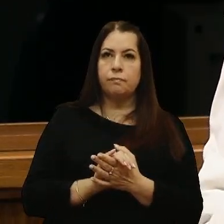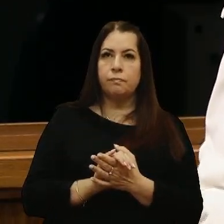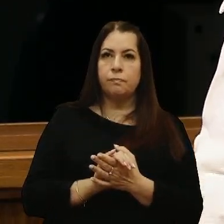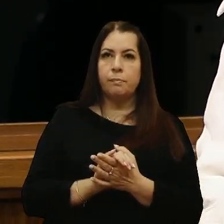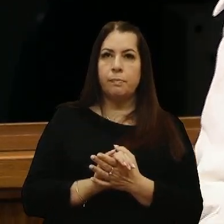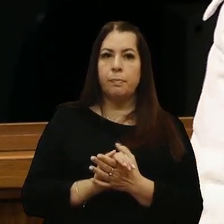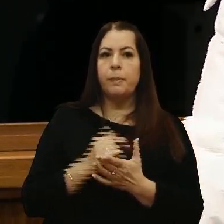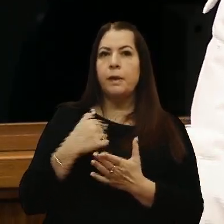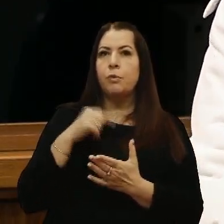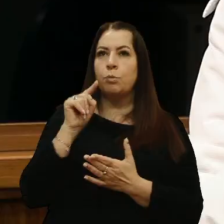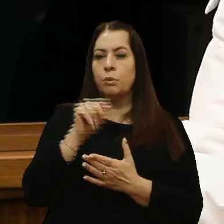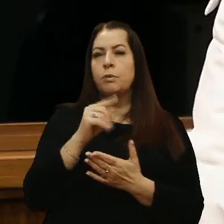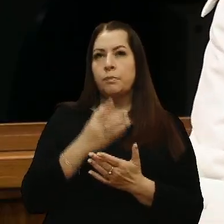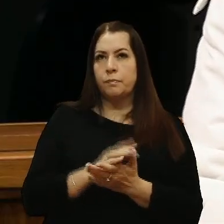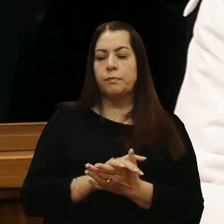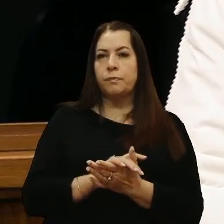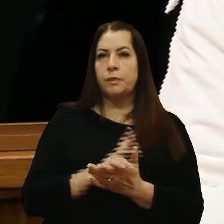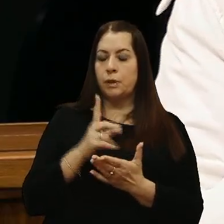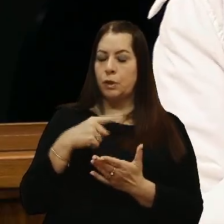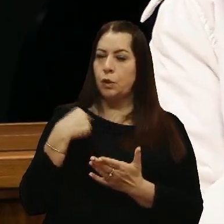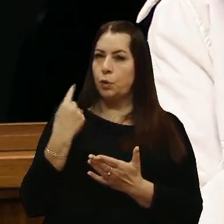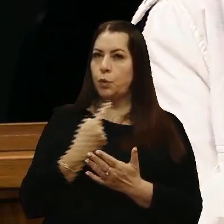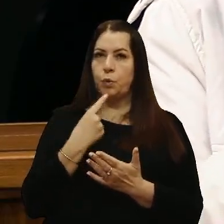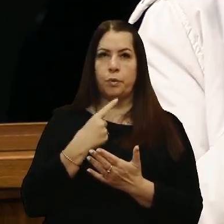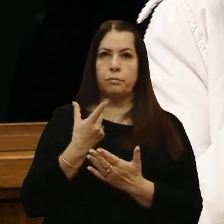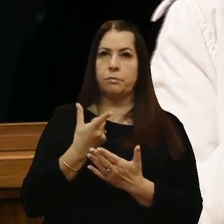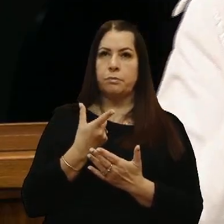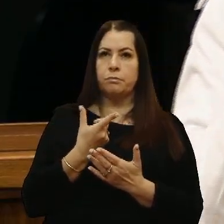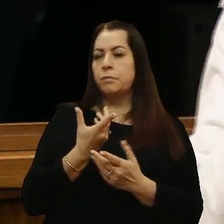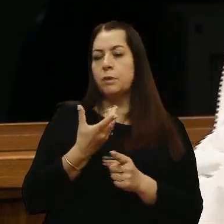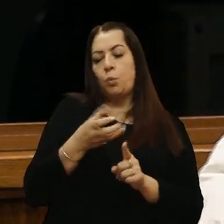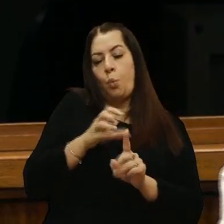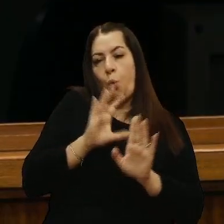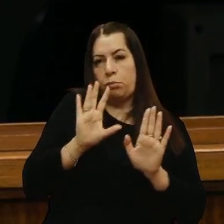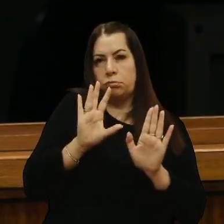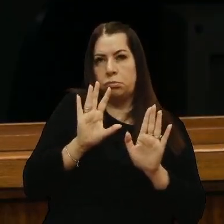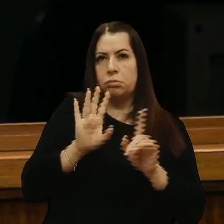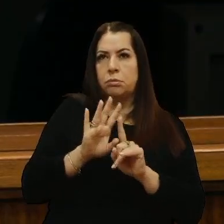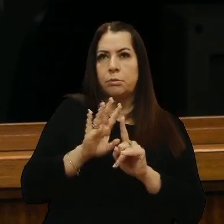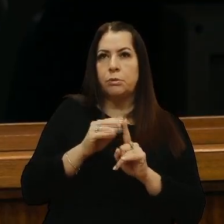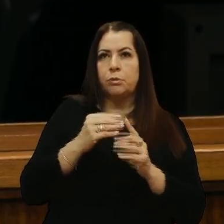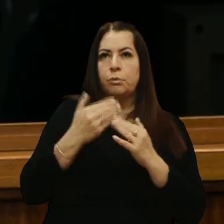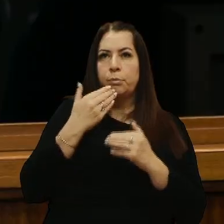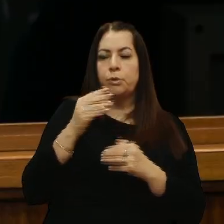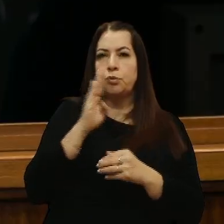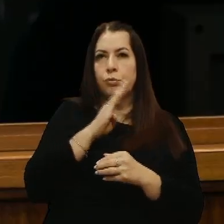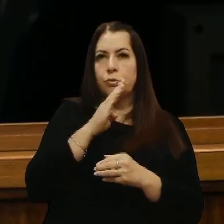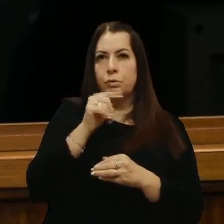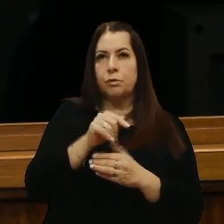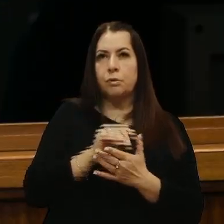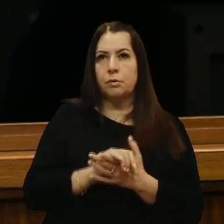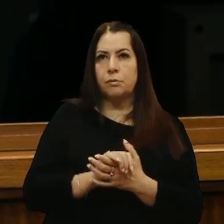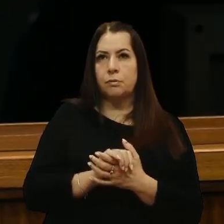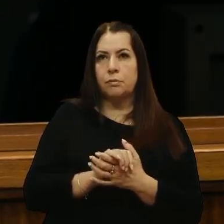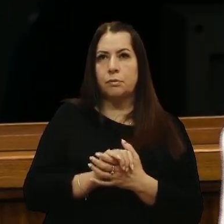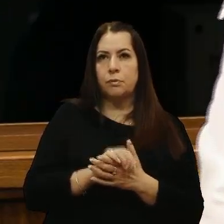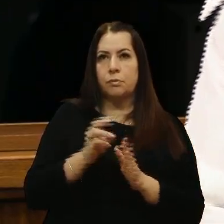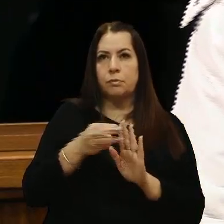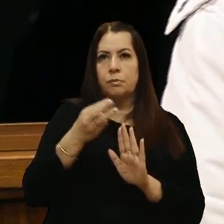eu coloco aqui que a gente serei contra, né, a questão do regime de urgência, essa